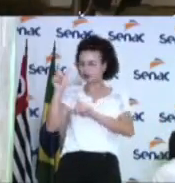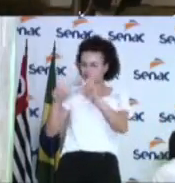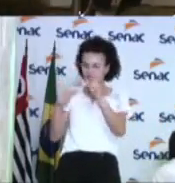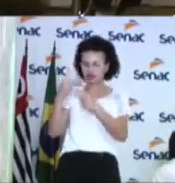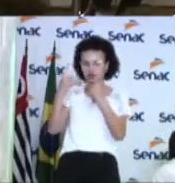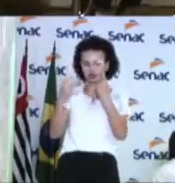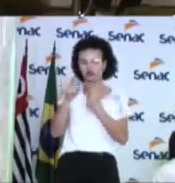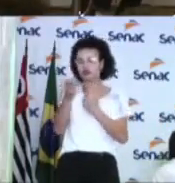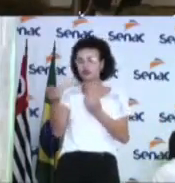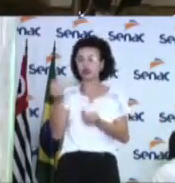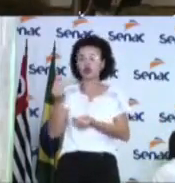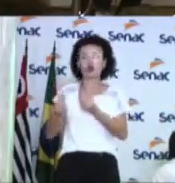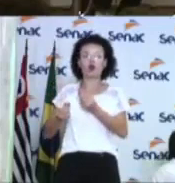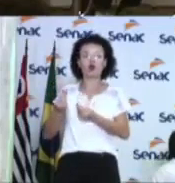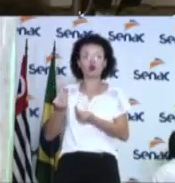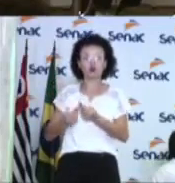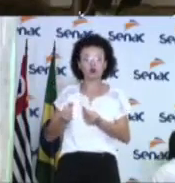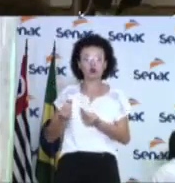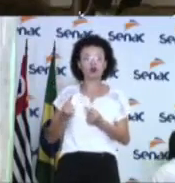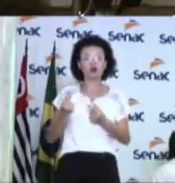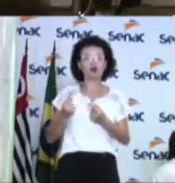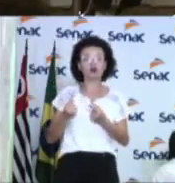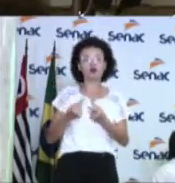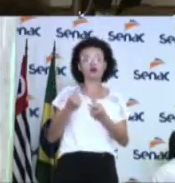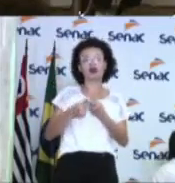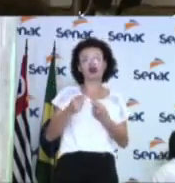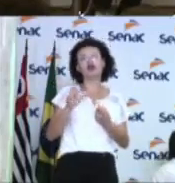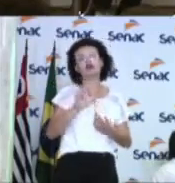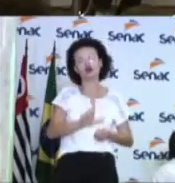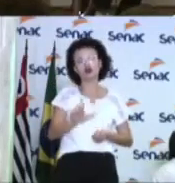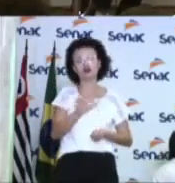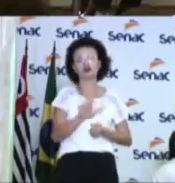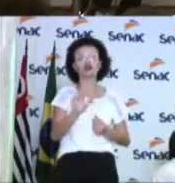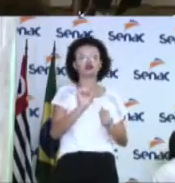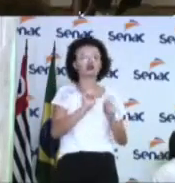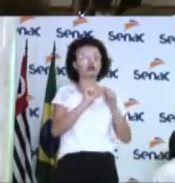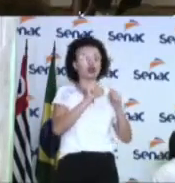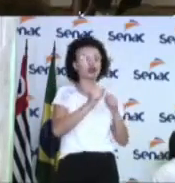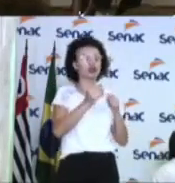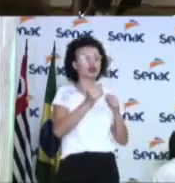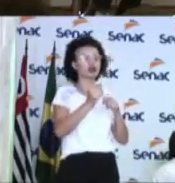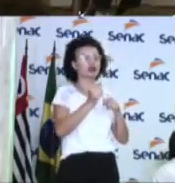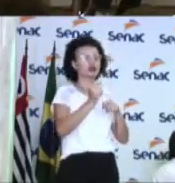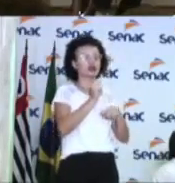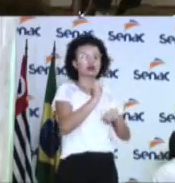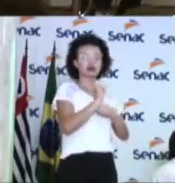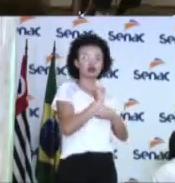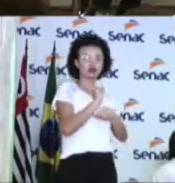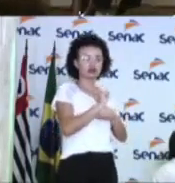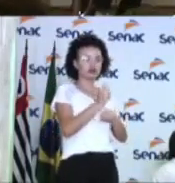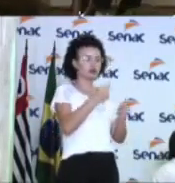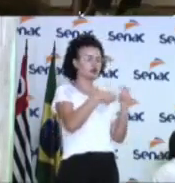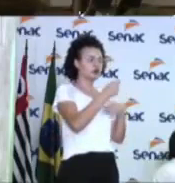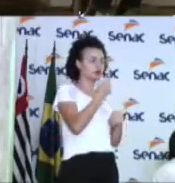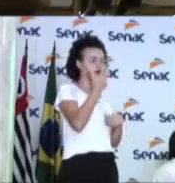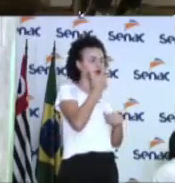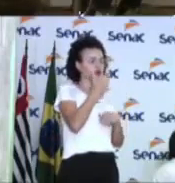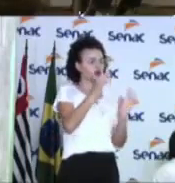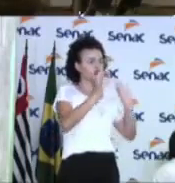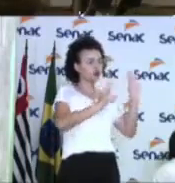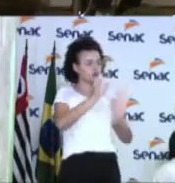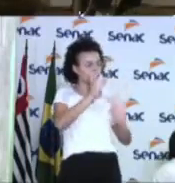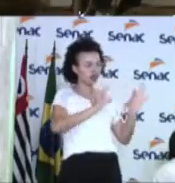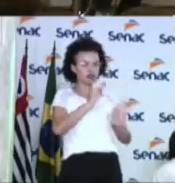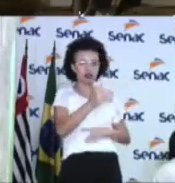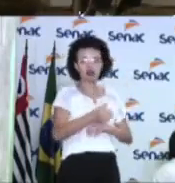Que são vocês? Como é que fica a paciência? Porque é claro que vocês vão administrando a expectativa para esperar o projeto ser entregue lá na frente, um